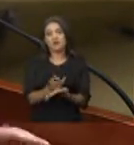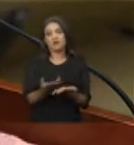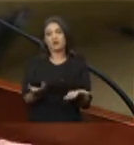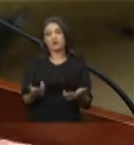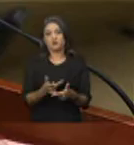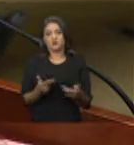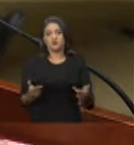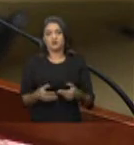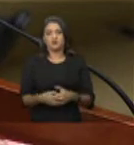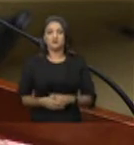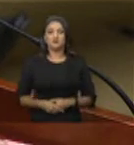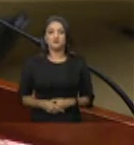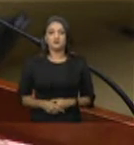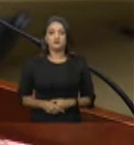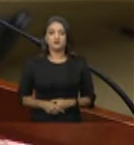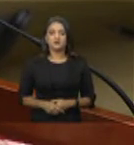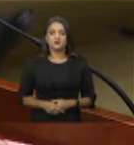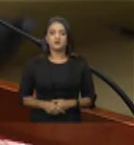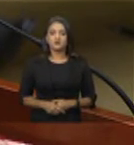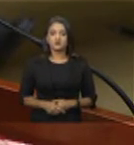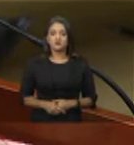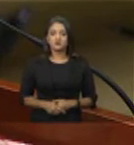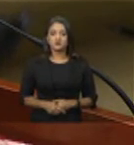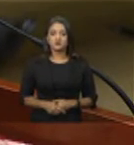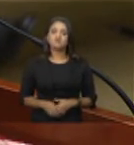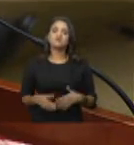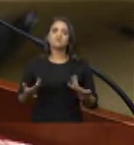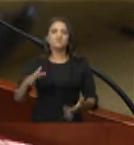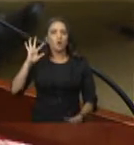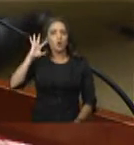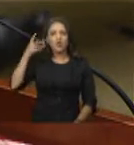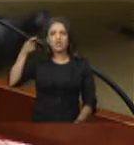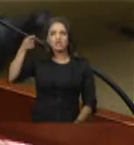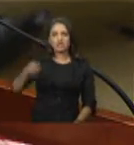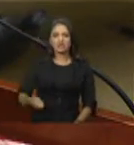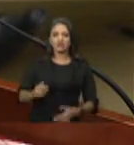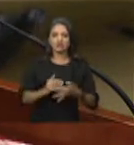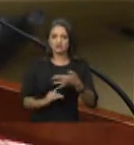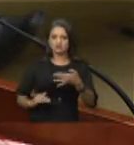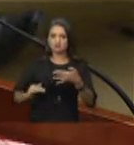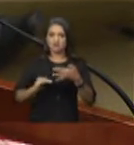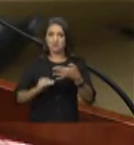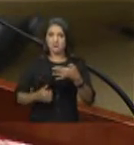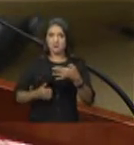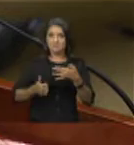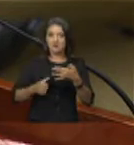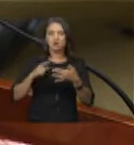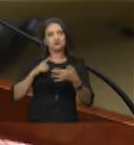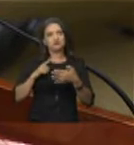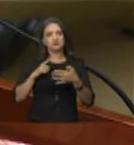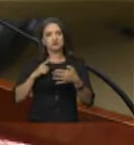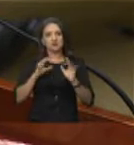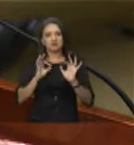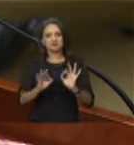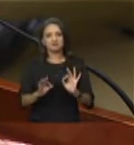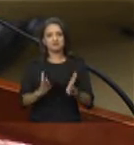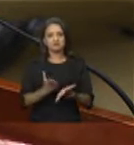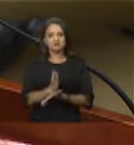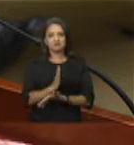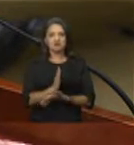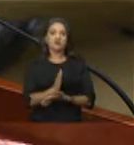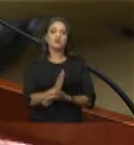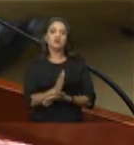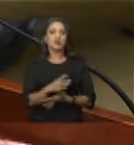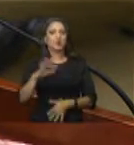item e os mesmos tópicos a sentença de primeira instância ele foi inteiramente favorável A